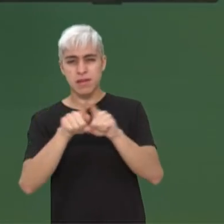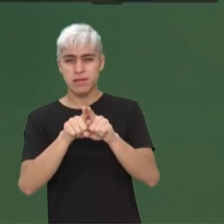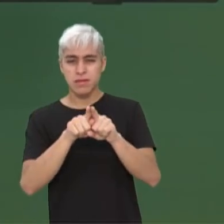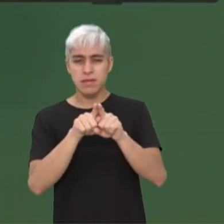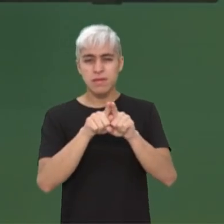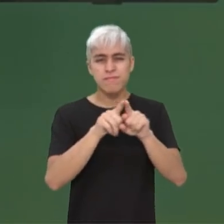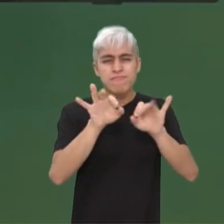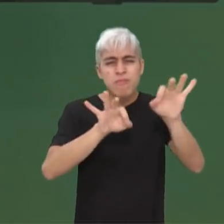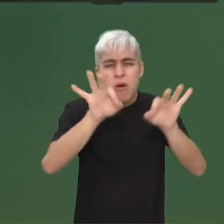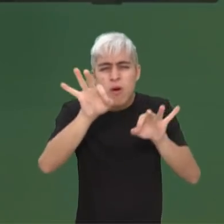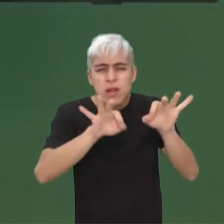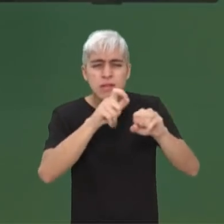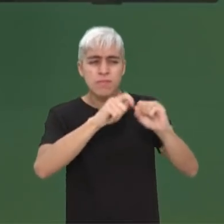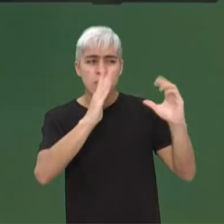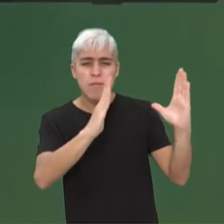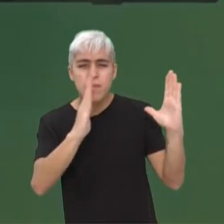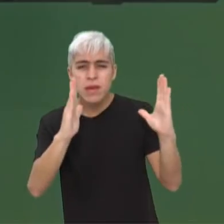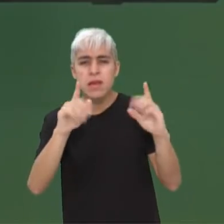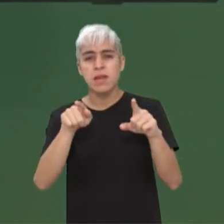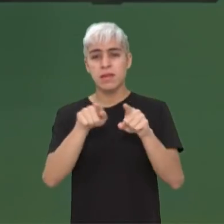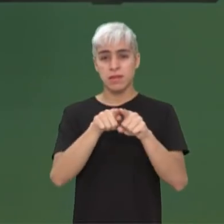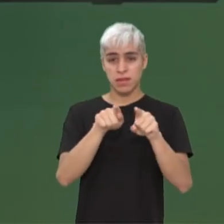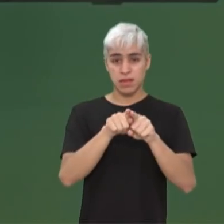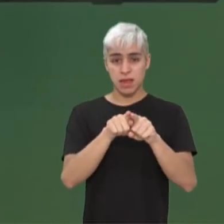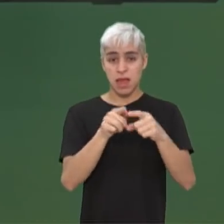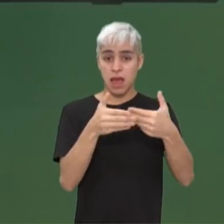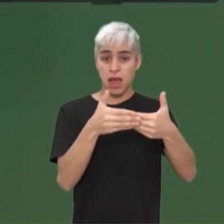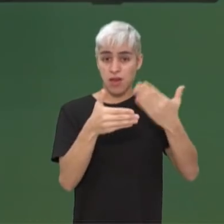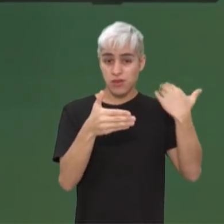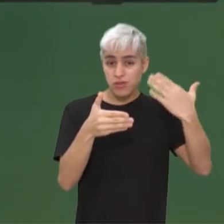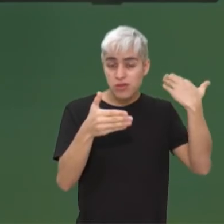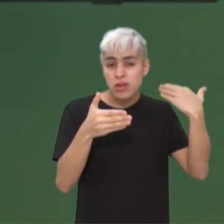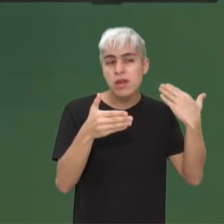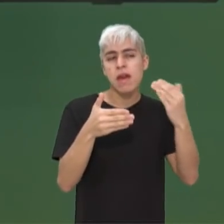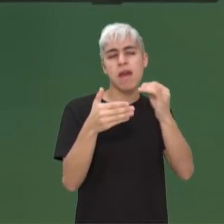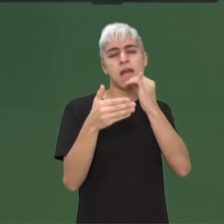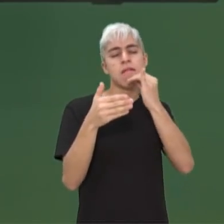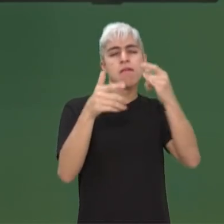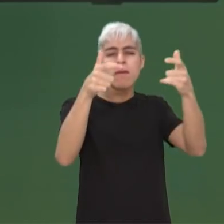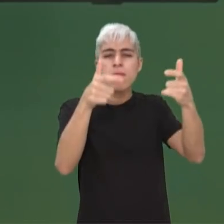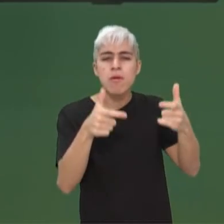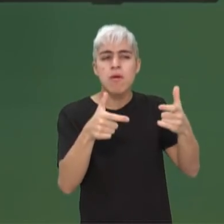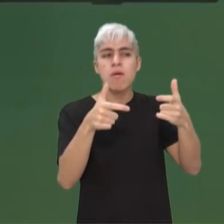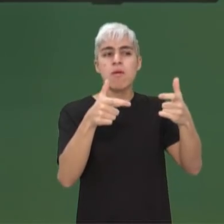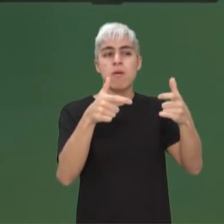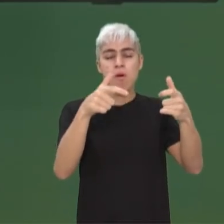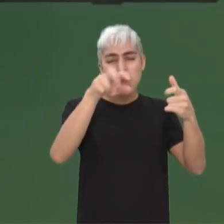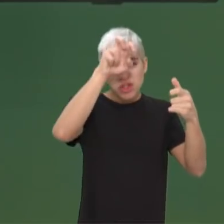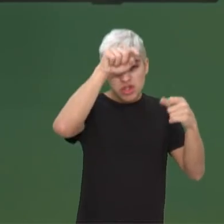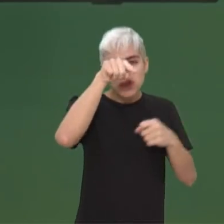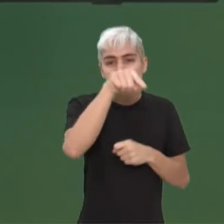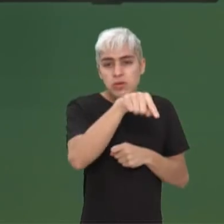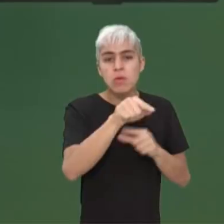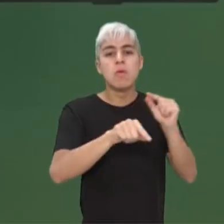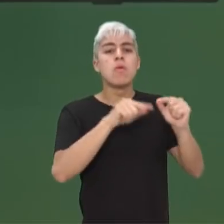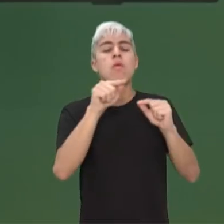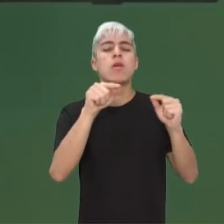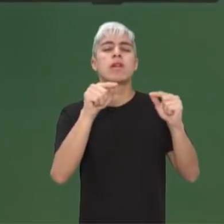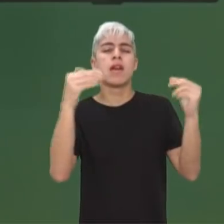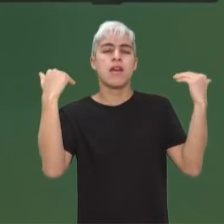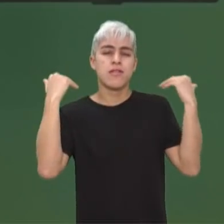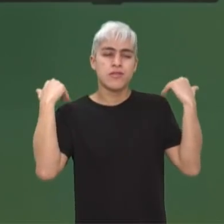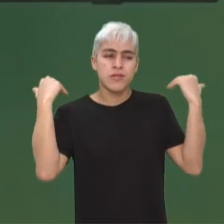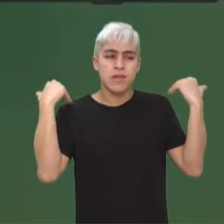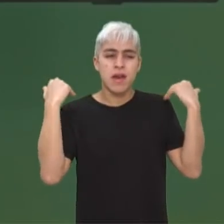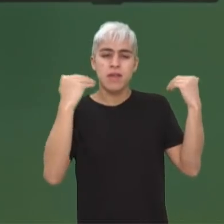esses momentos. Já nas civilizações mais antigas ali, como no caso do Egito, a ginástica ali, ela tinha ali um